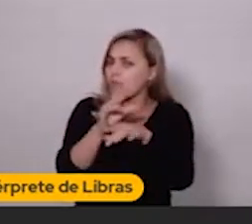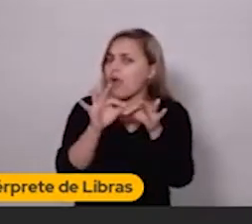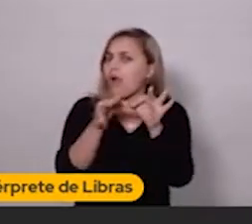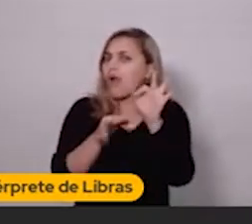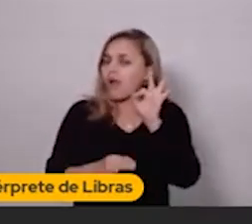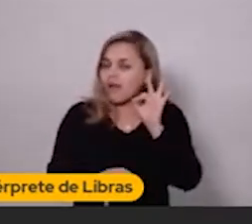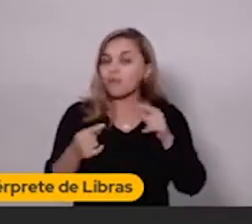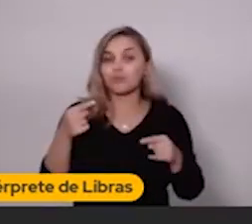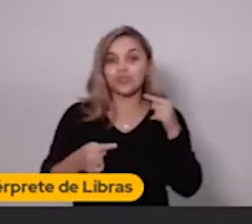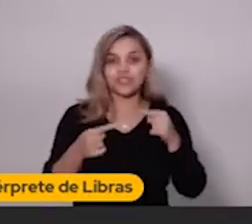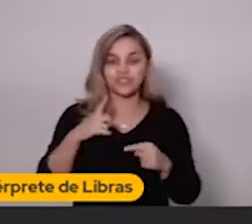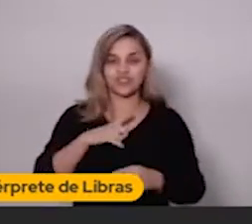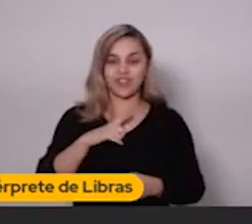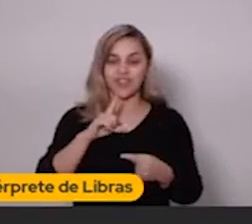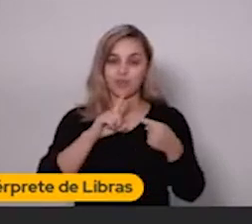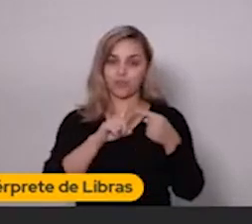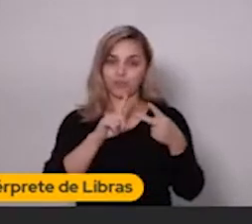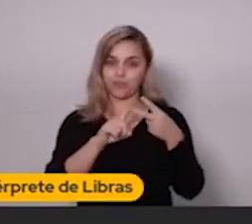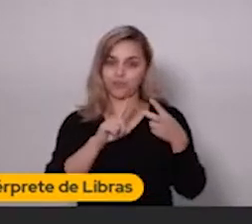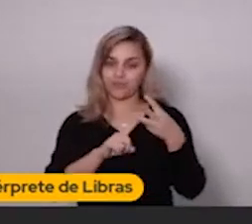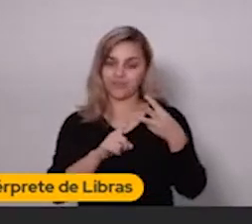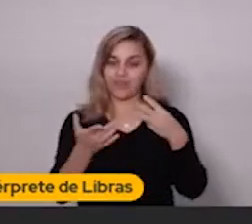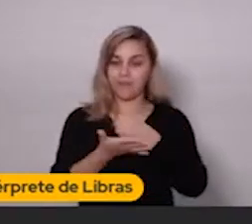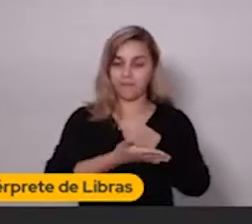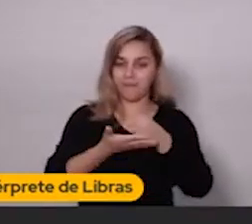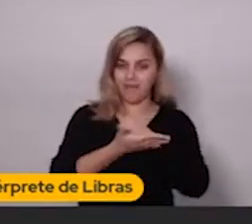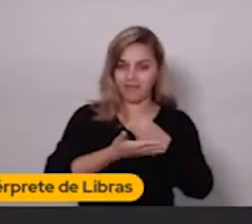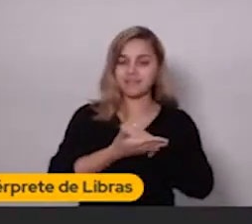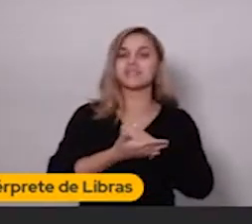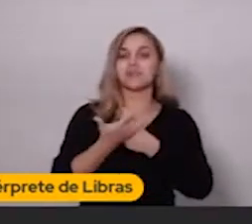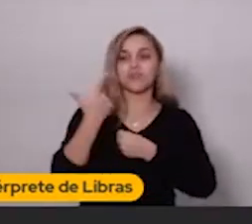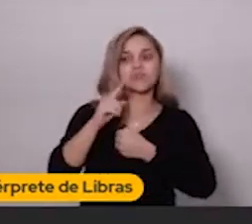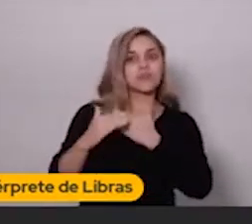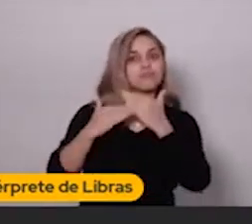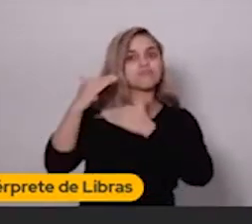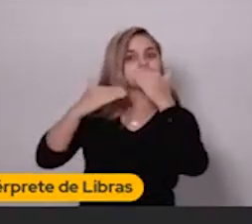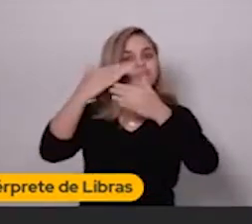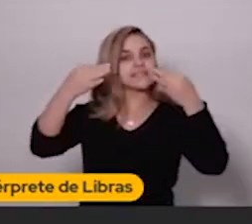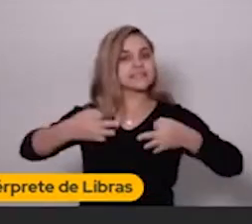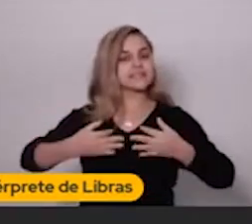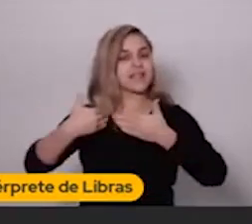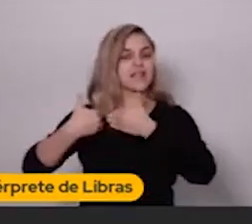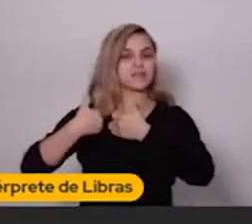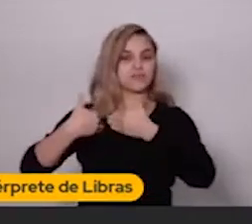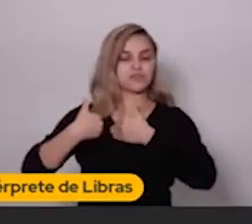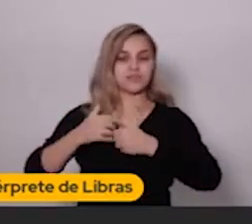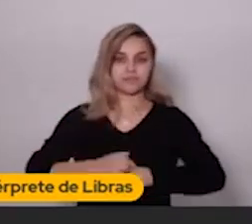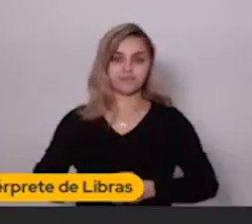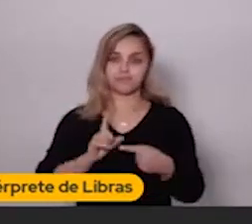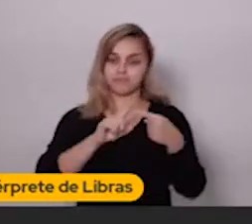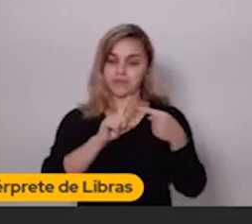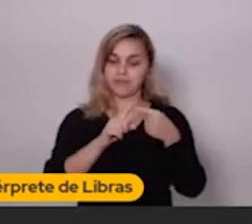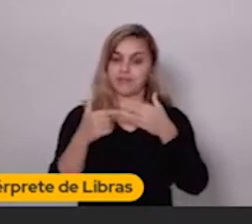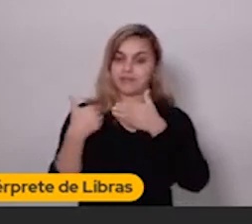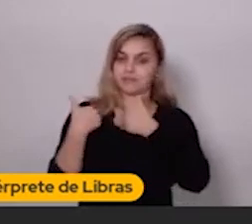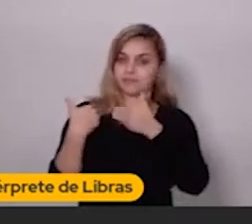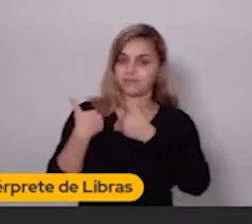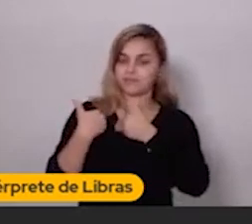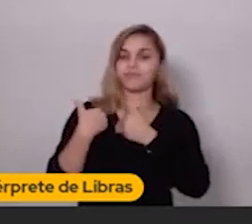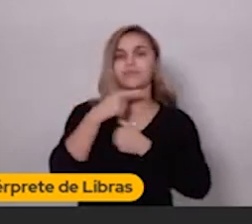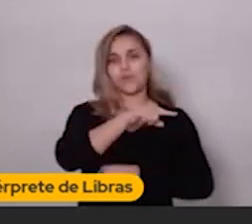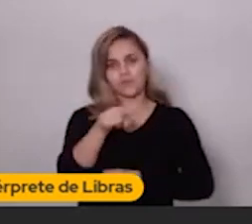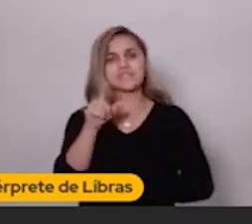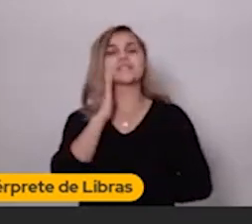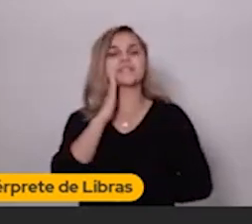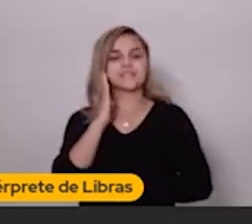ele se baseia em 3 pilares principais para ter um crescimento responsável, né? Primeiro, a responsabilidade, porque vocês devem saber